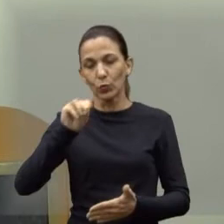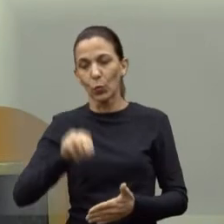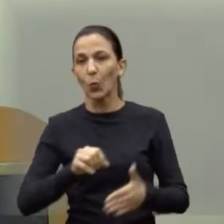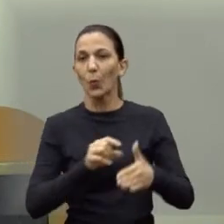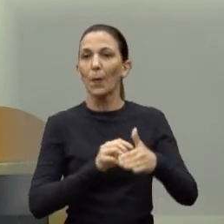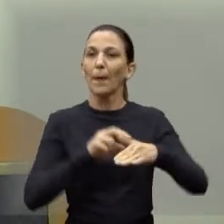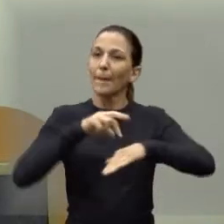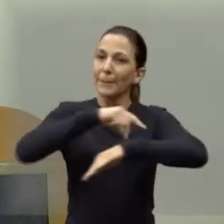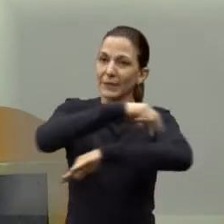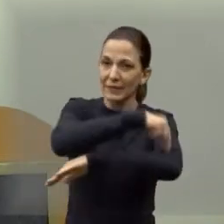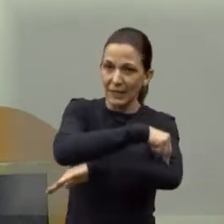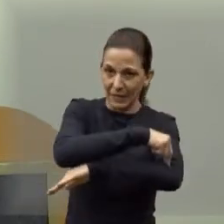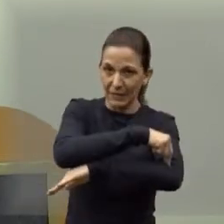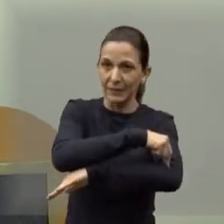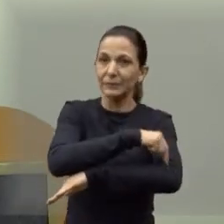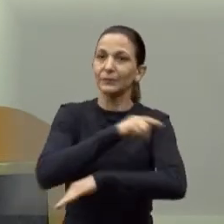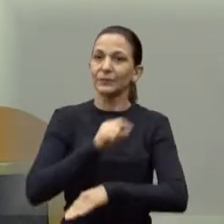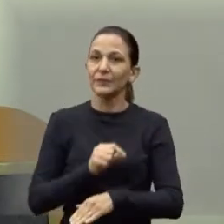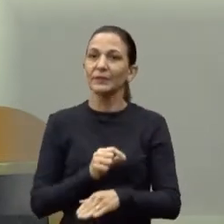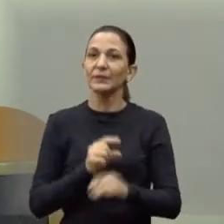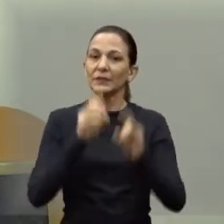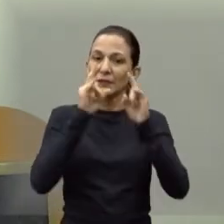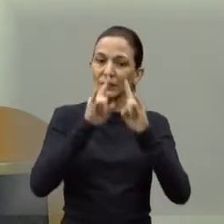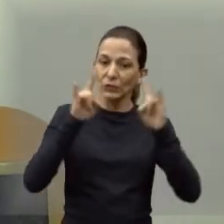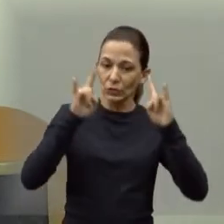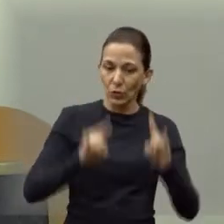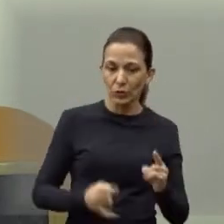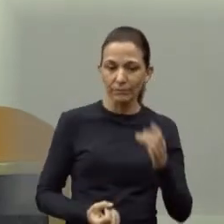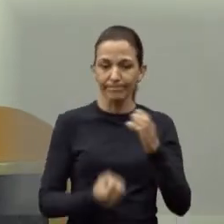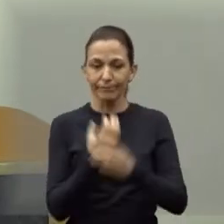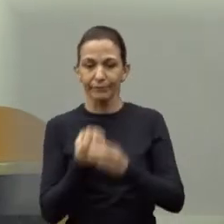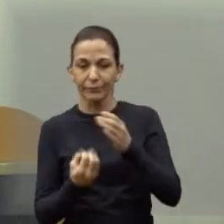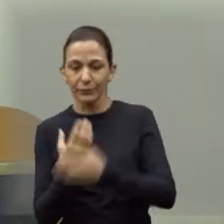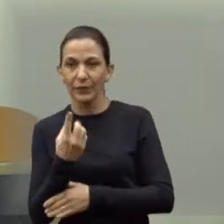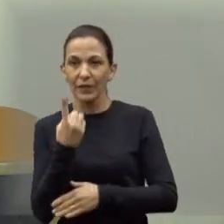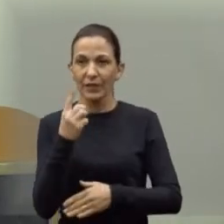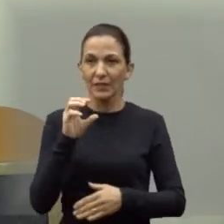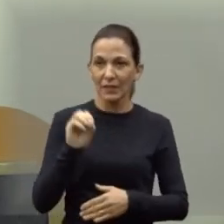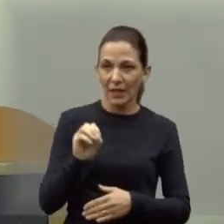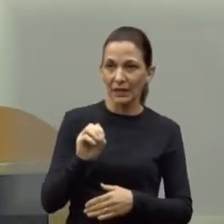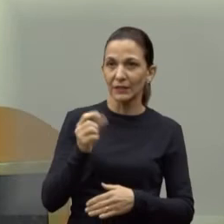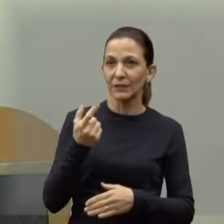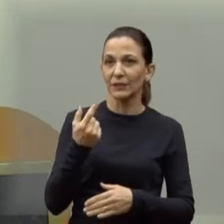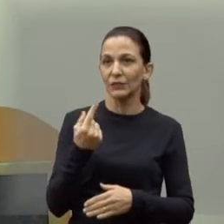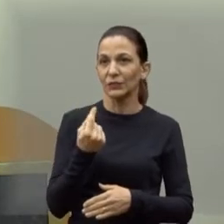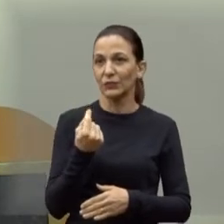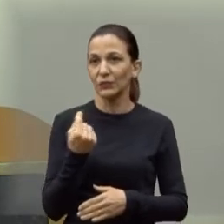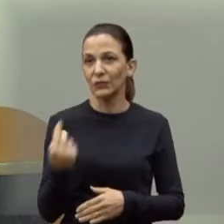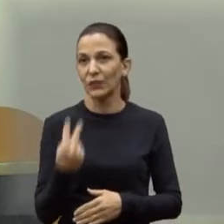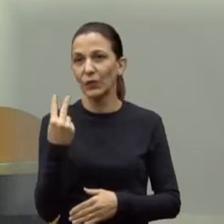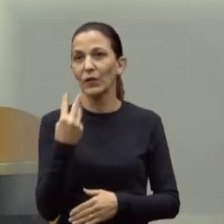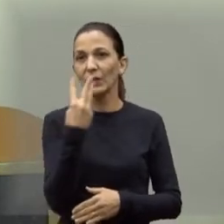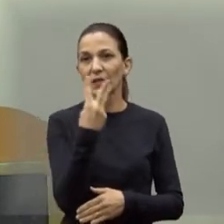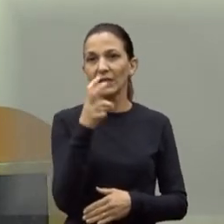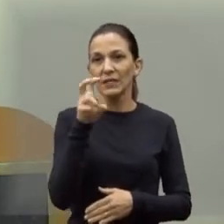dos quiosques a serem instalados no local. A implantação dos 10 quiosques custará mais de